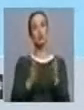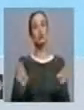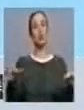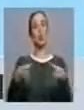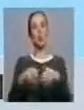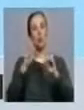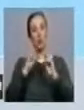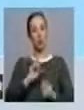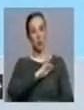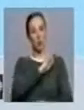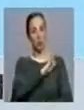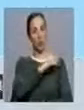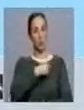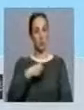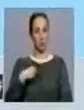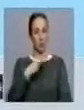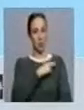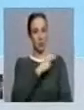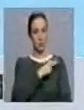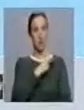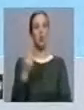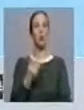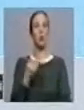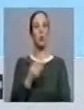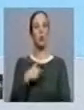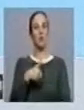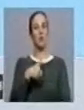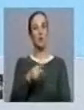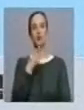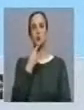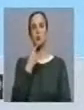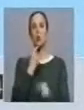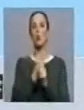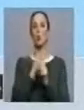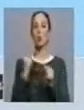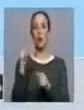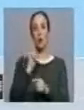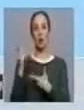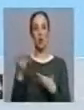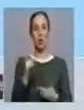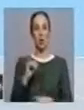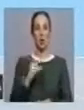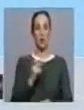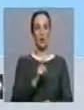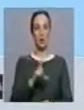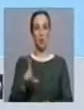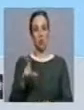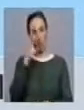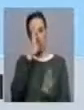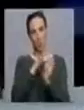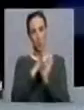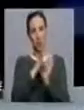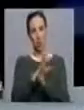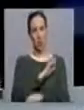da faculdade de medicina da universidade do porto vamos perceber as razões da nossa convidada isabella lourinho e psicóloga da